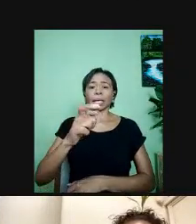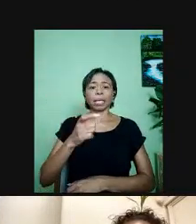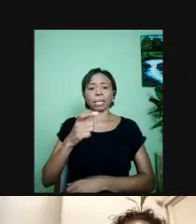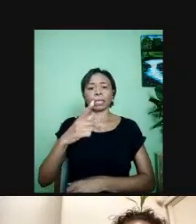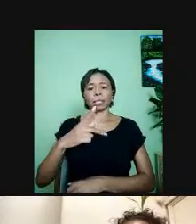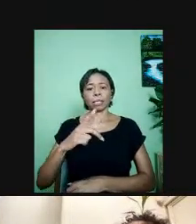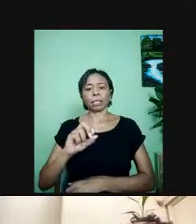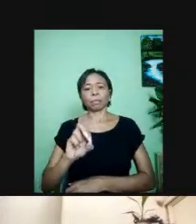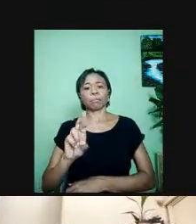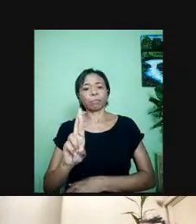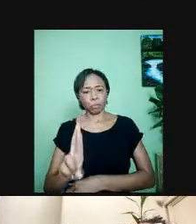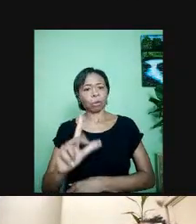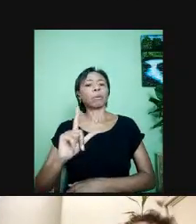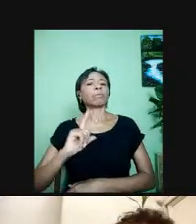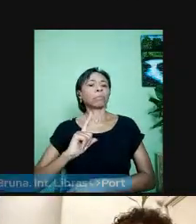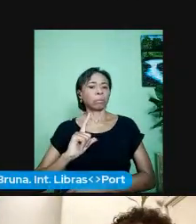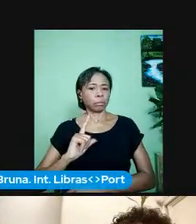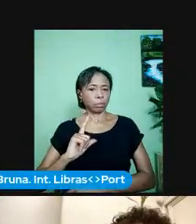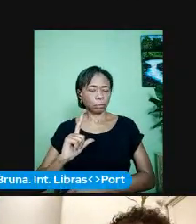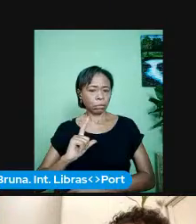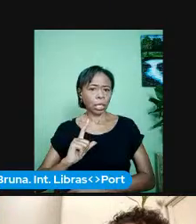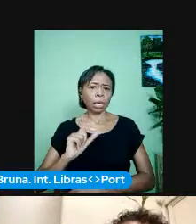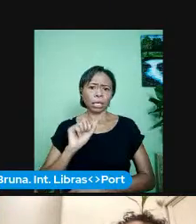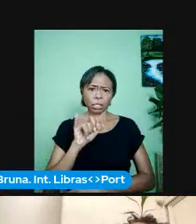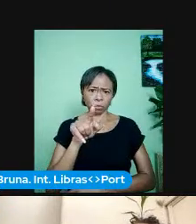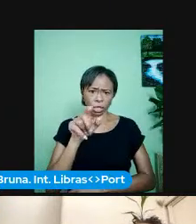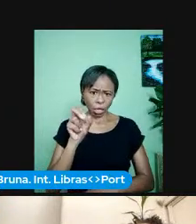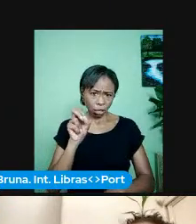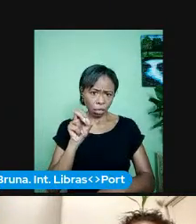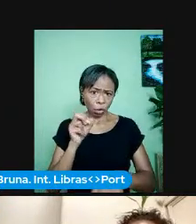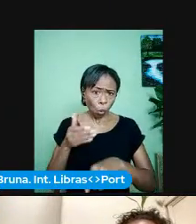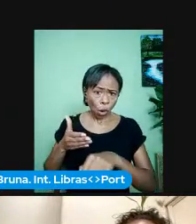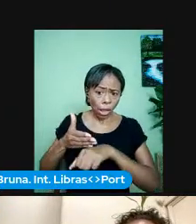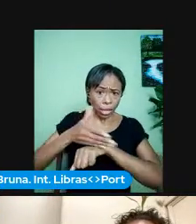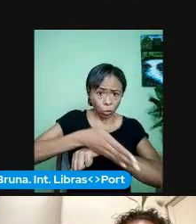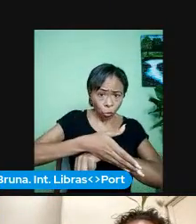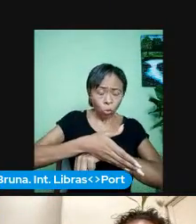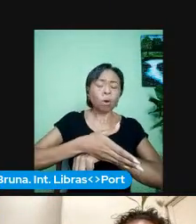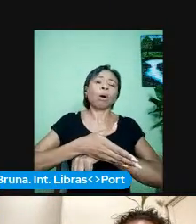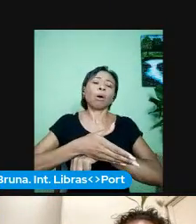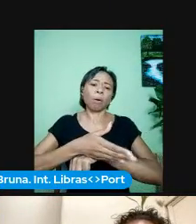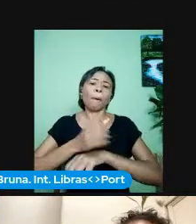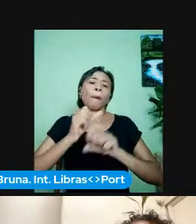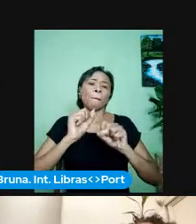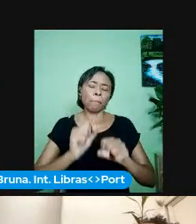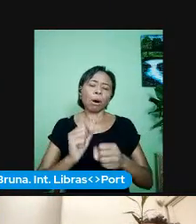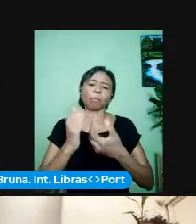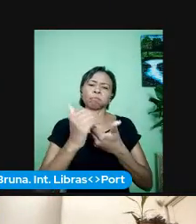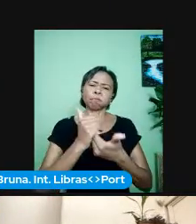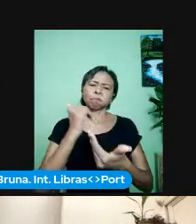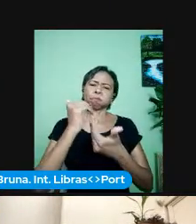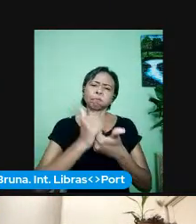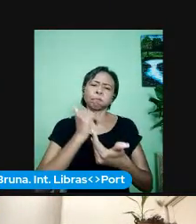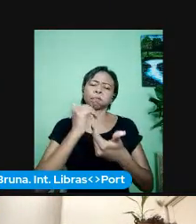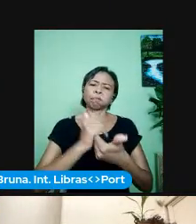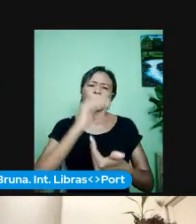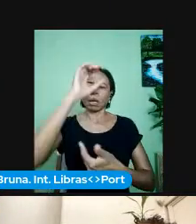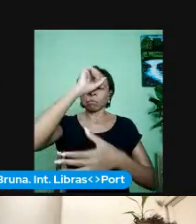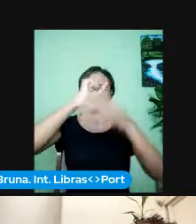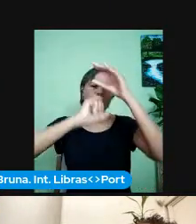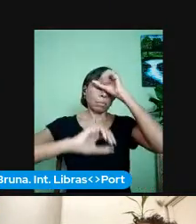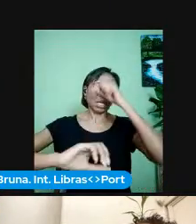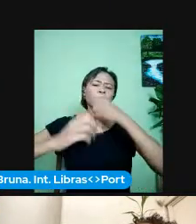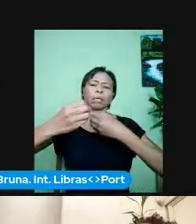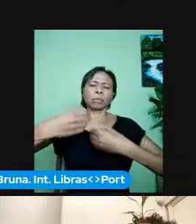num pavimento. A partir do que o empreendedor entra, ele já começa a receber ali toda uma orientação e capacitação, tanto de estratégia